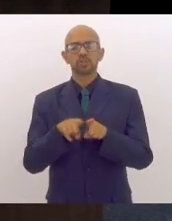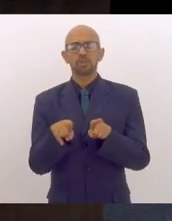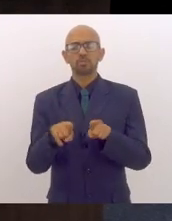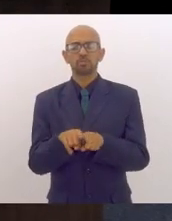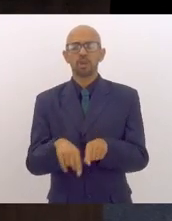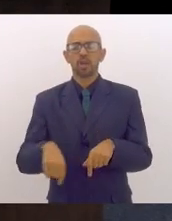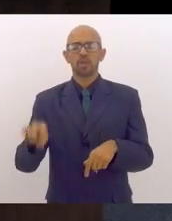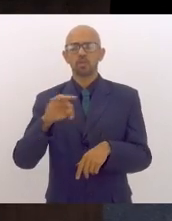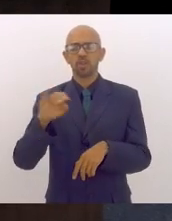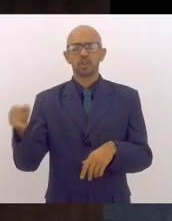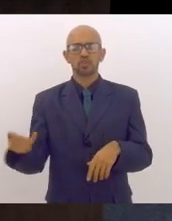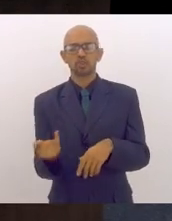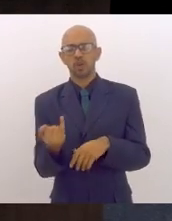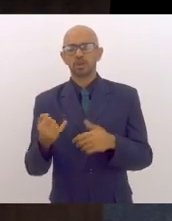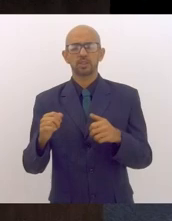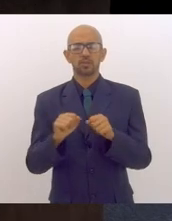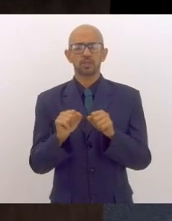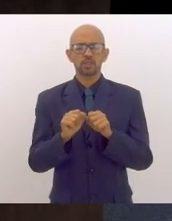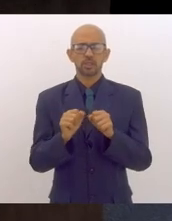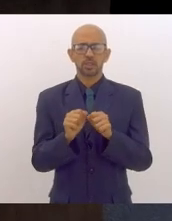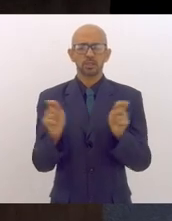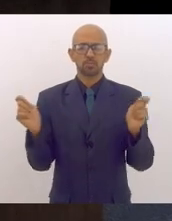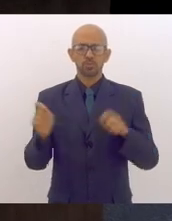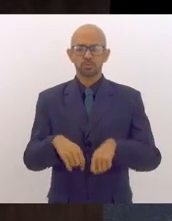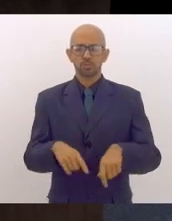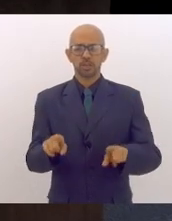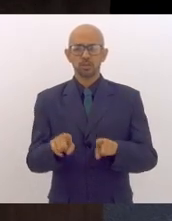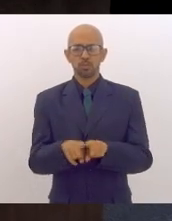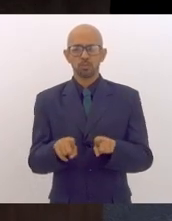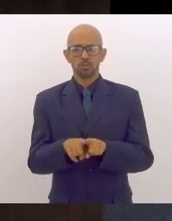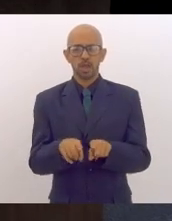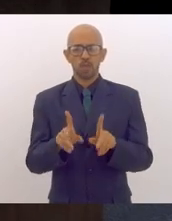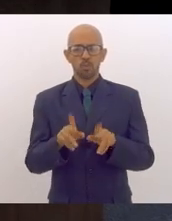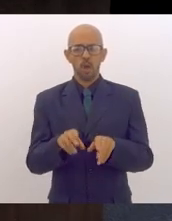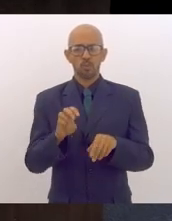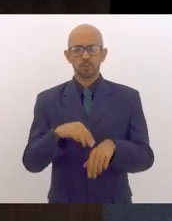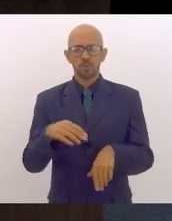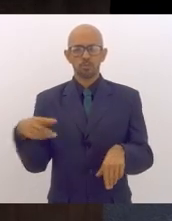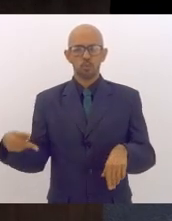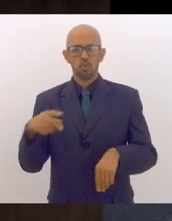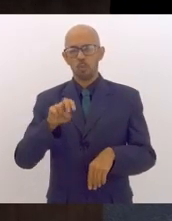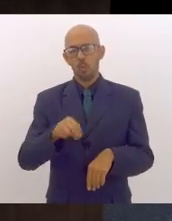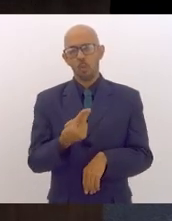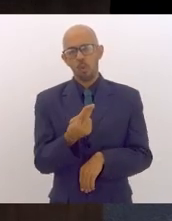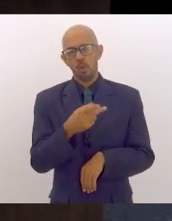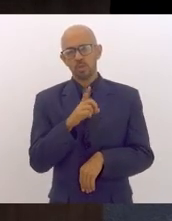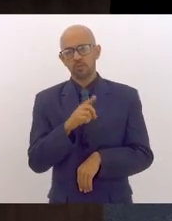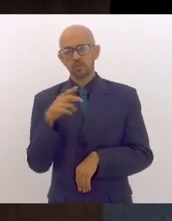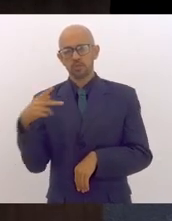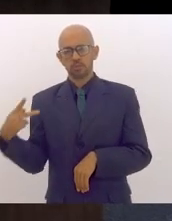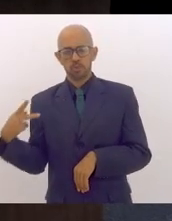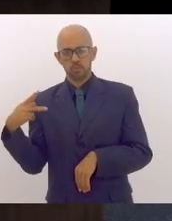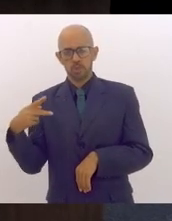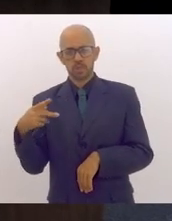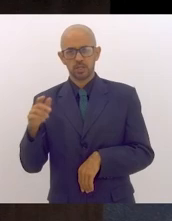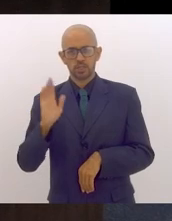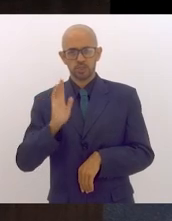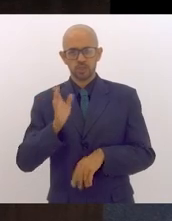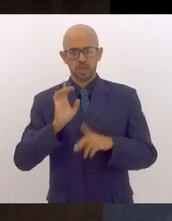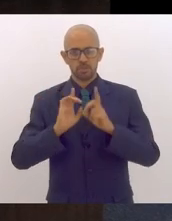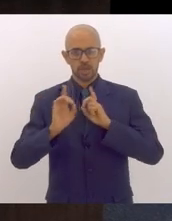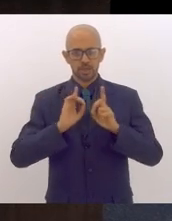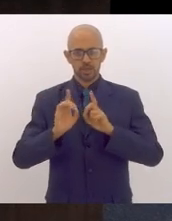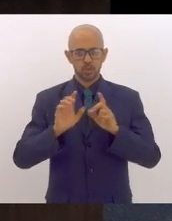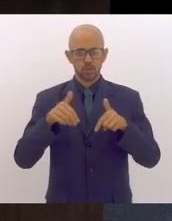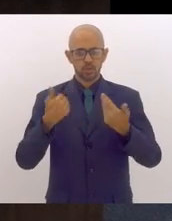Justiça estar abrindo essa possibilidade, como o Ministério Público já tem, como a Defensoria Pública já tem. E como a gente já fez no debate dessas outras áreas, a